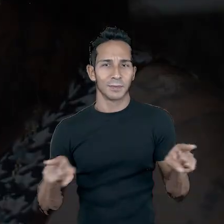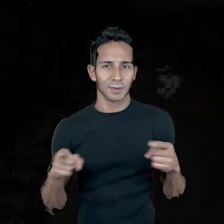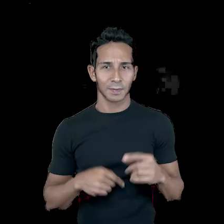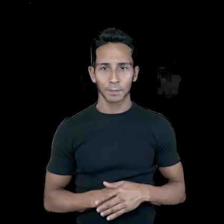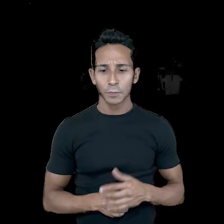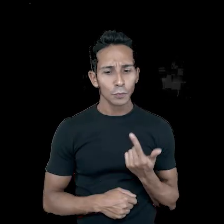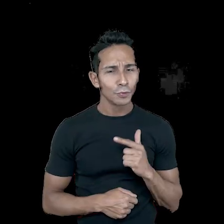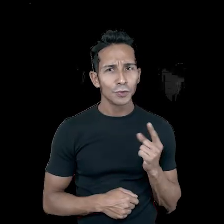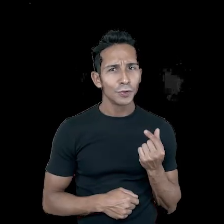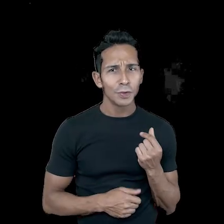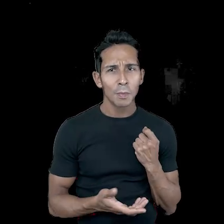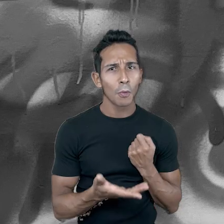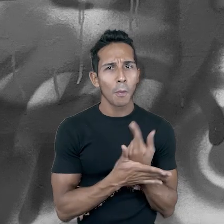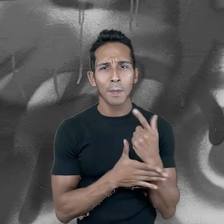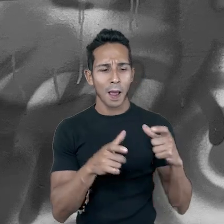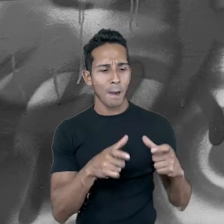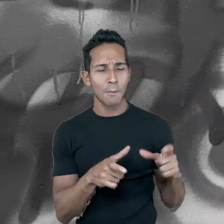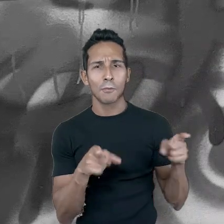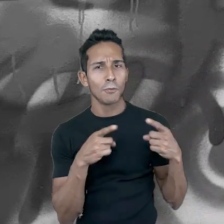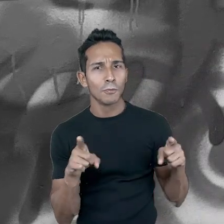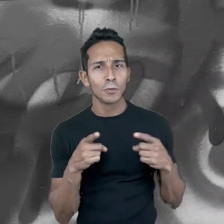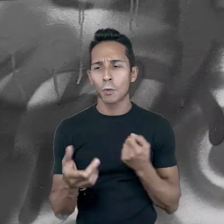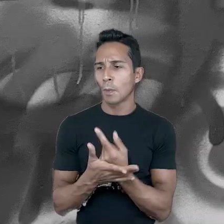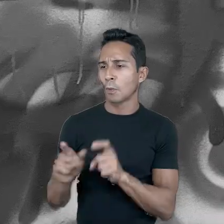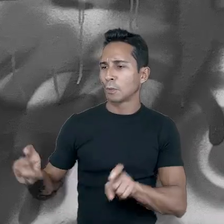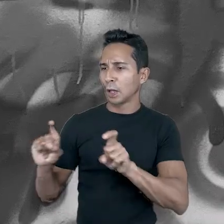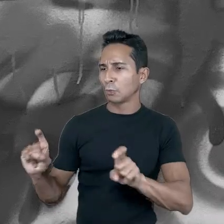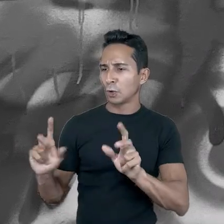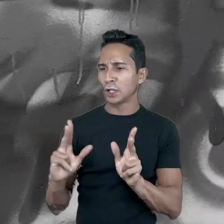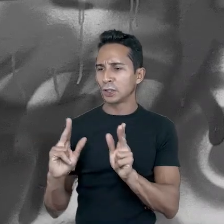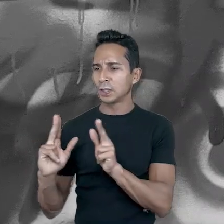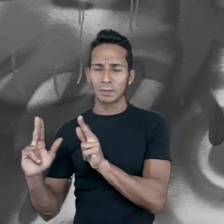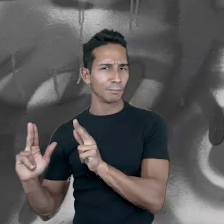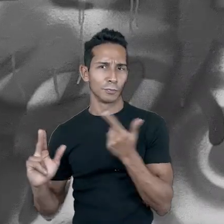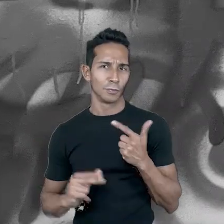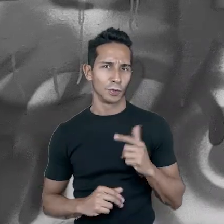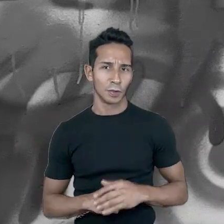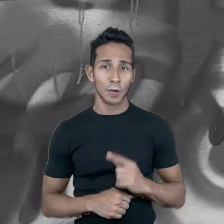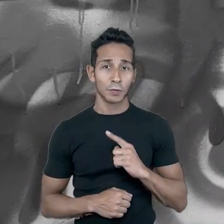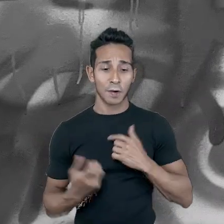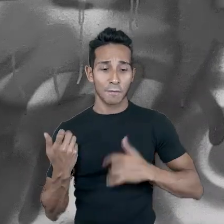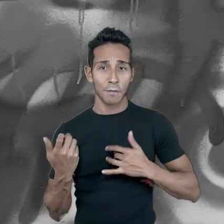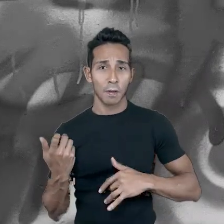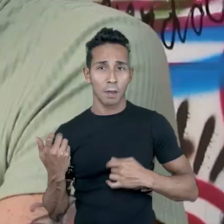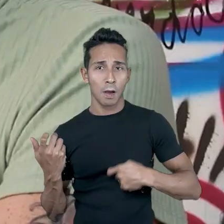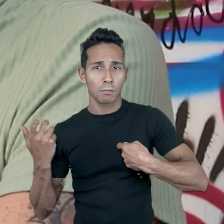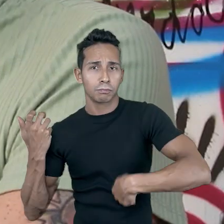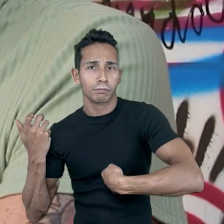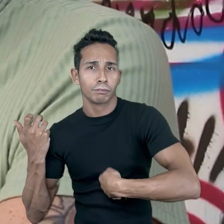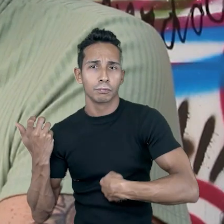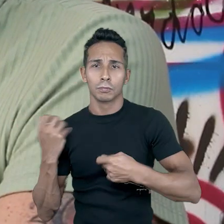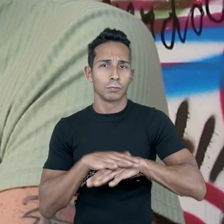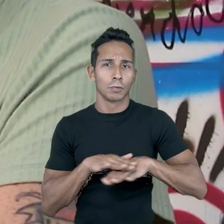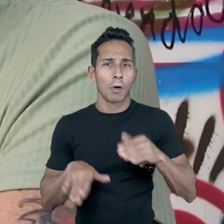passando, né? Tinha dinheiro para comprar um toca-disco, né? Para ter um computador para ter sample. Eu tinha para ter